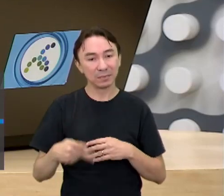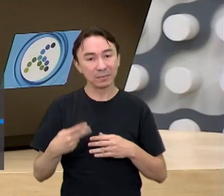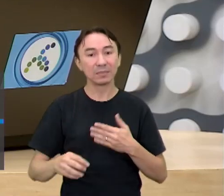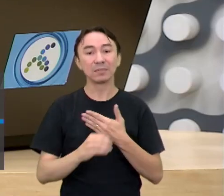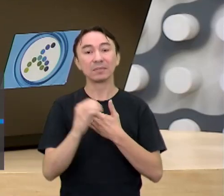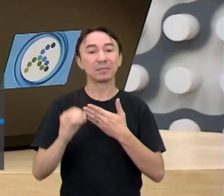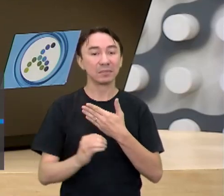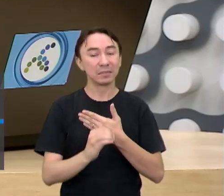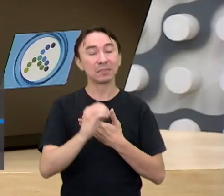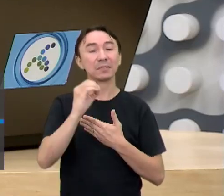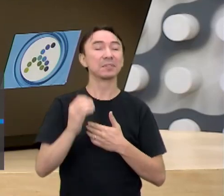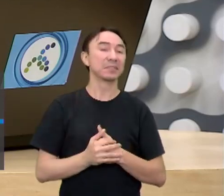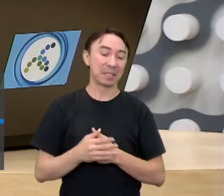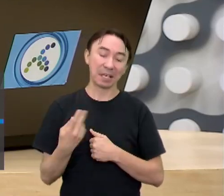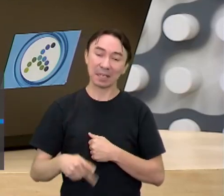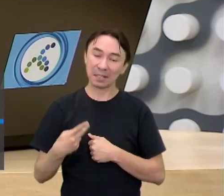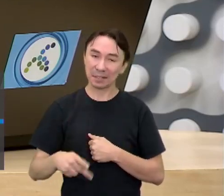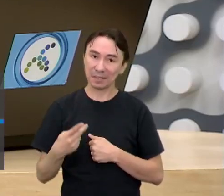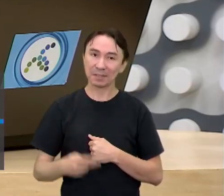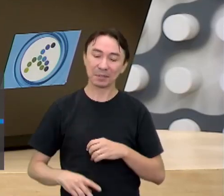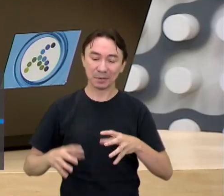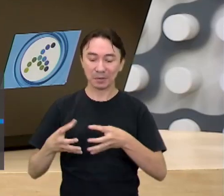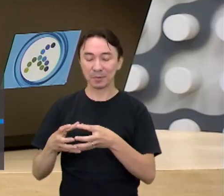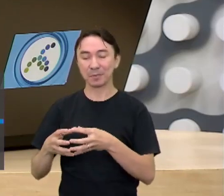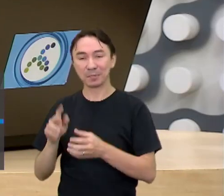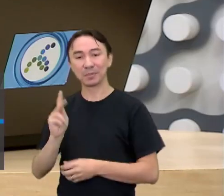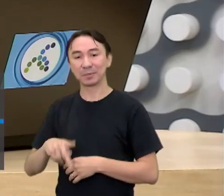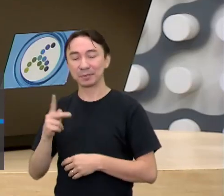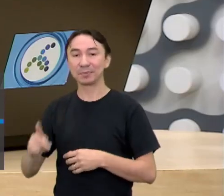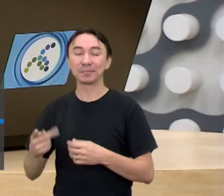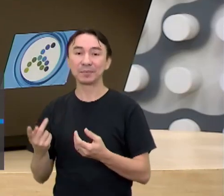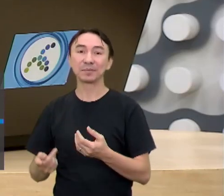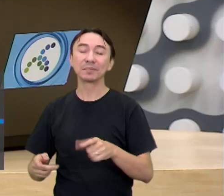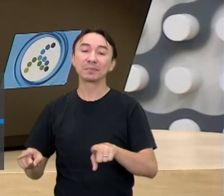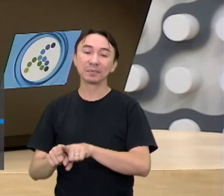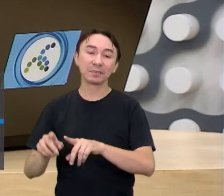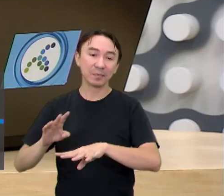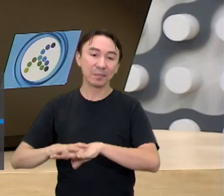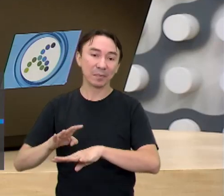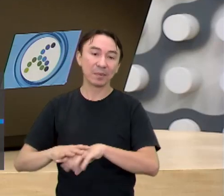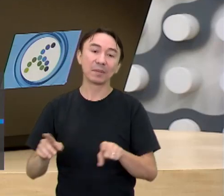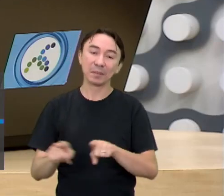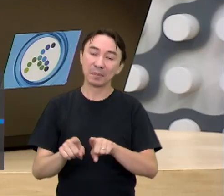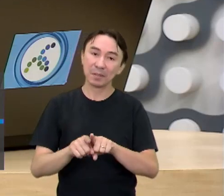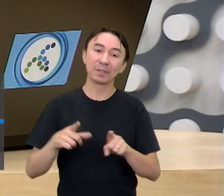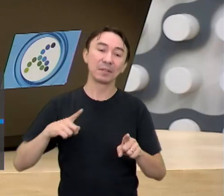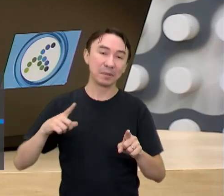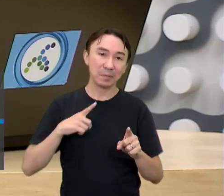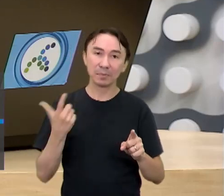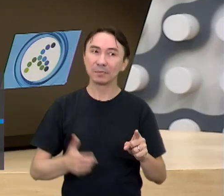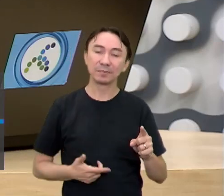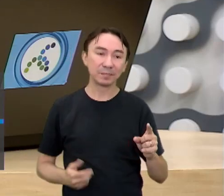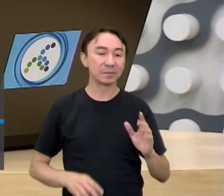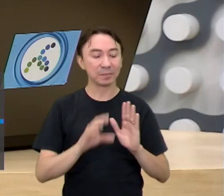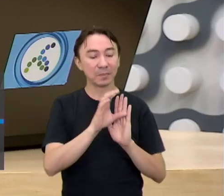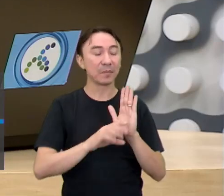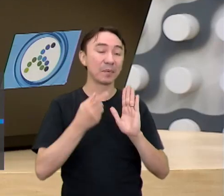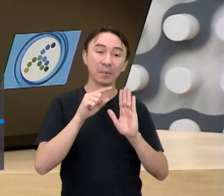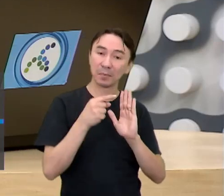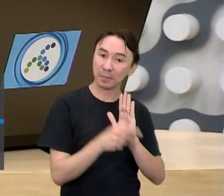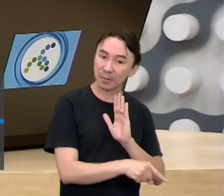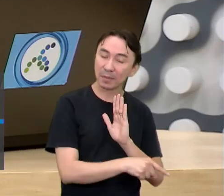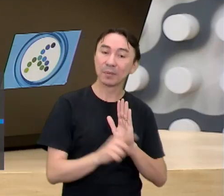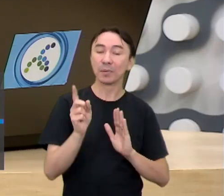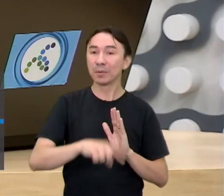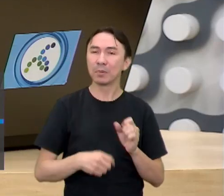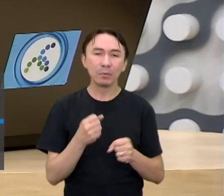equipe de professores de matemática. Eu também tenho aprofundamento construção sustentável e estou aqui hoje para estar